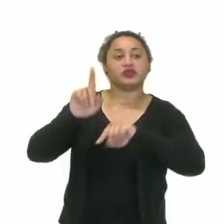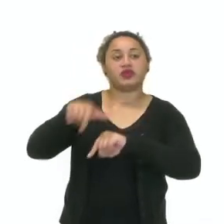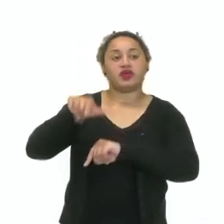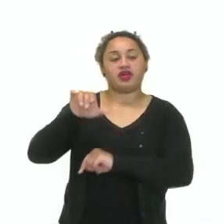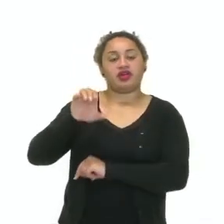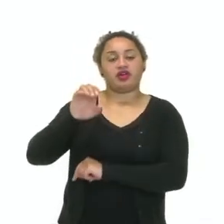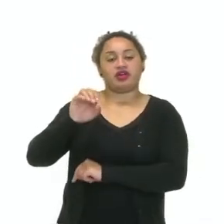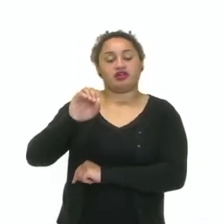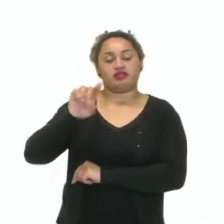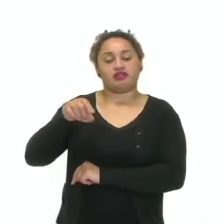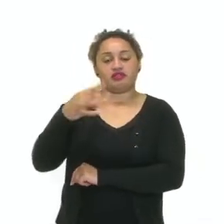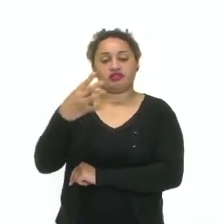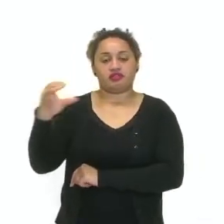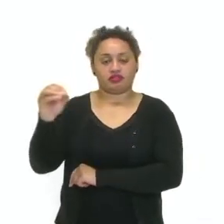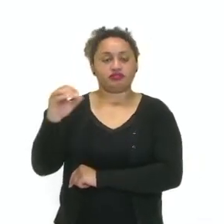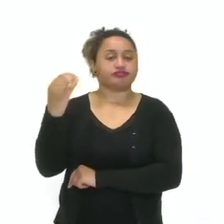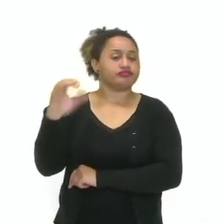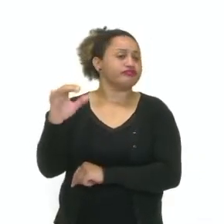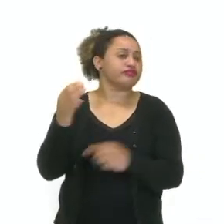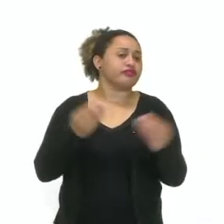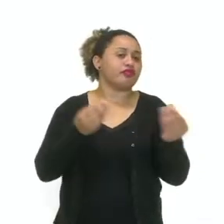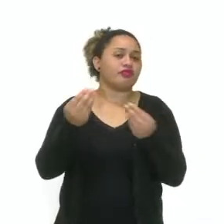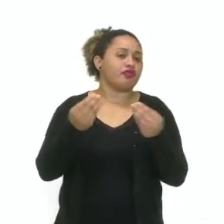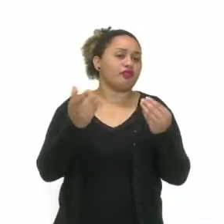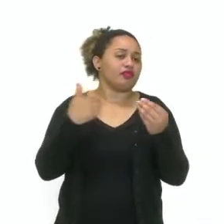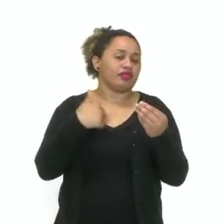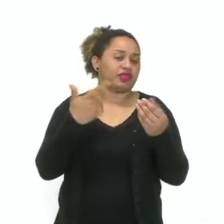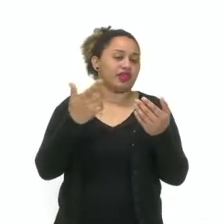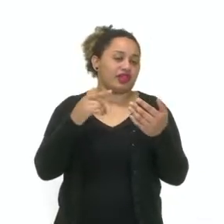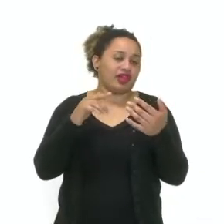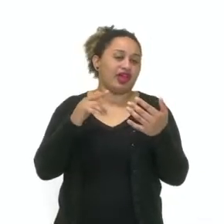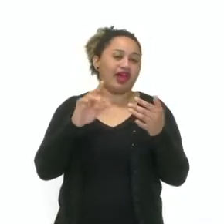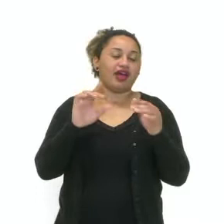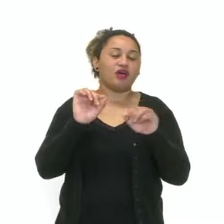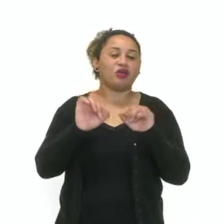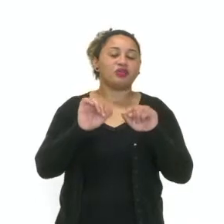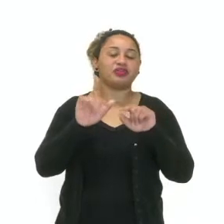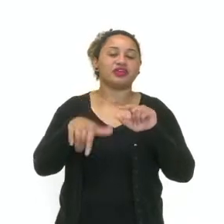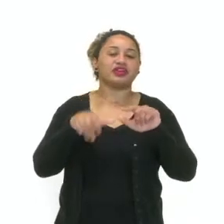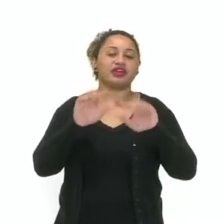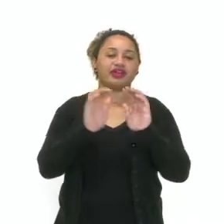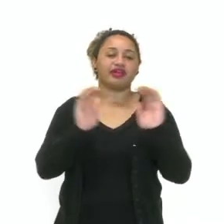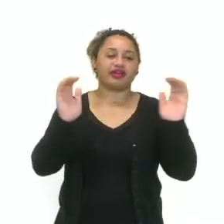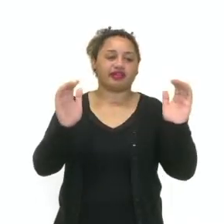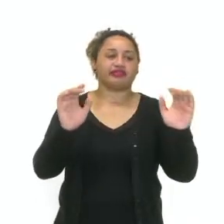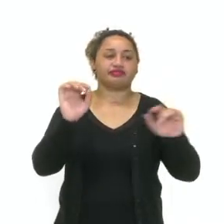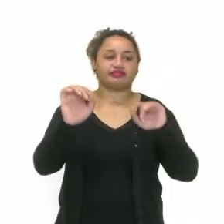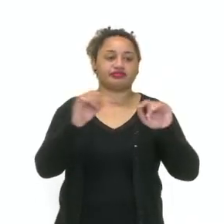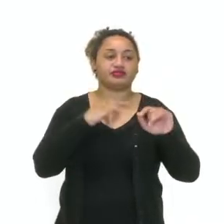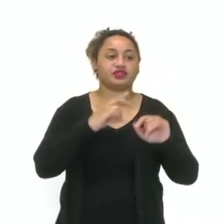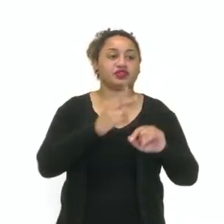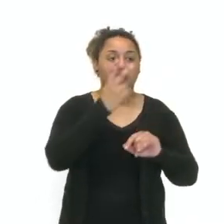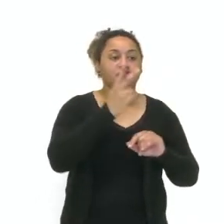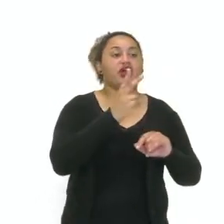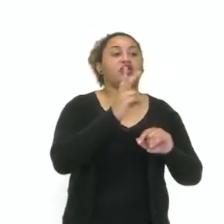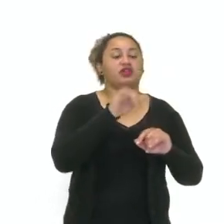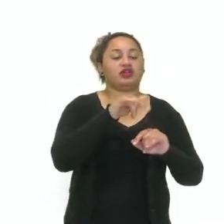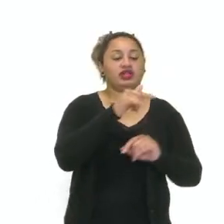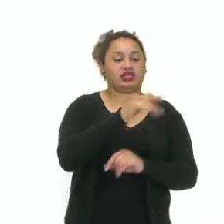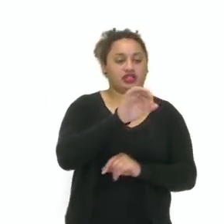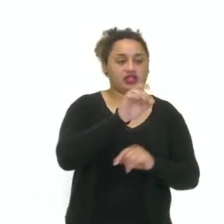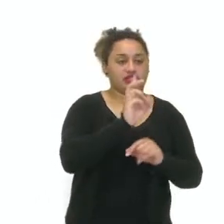40 centavos. Como é que vai ficar a função custo total? Vai ser o custo fixo, que é